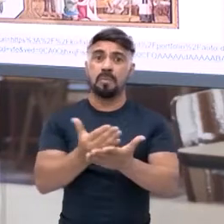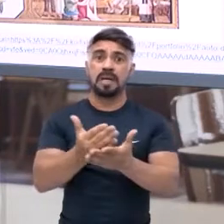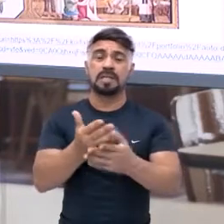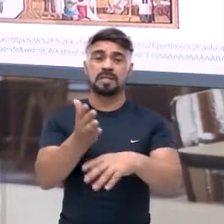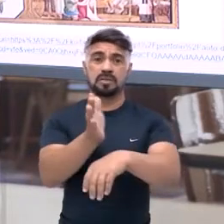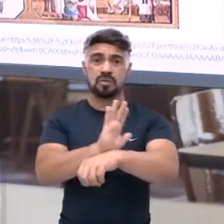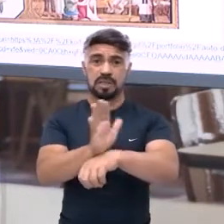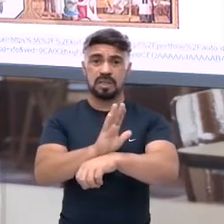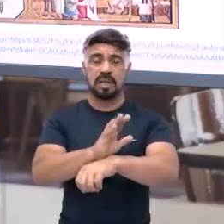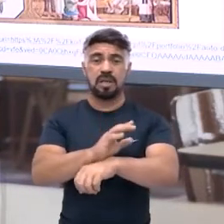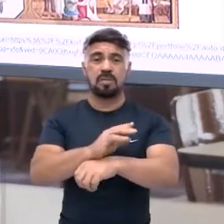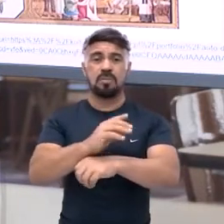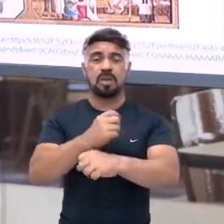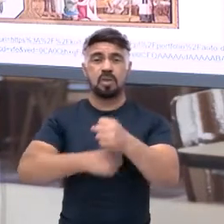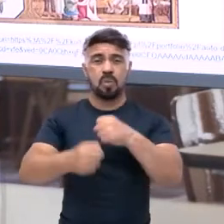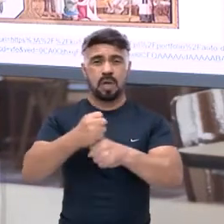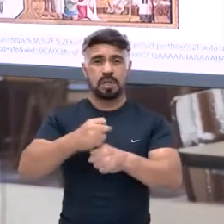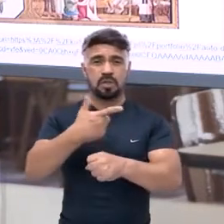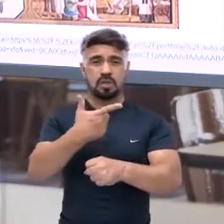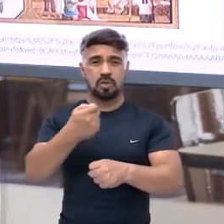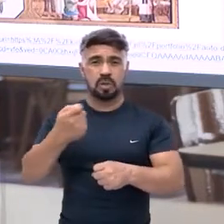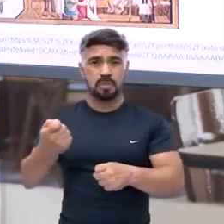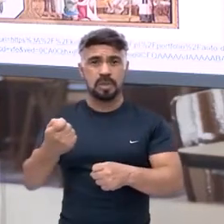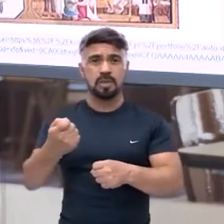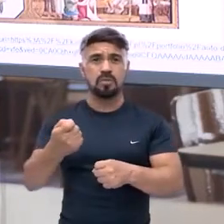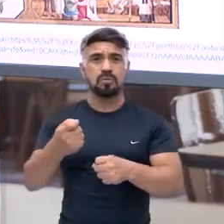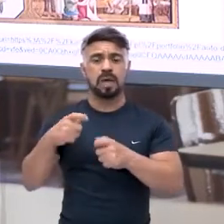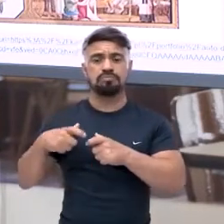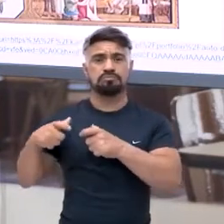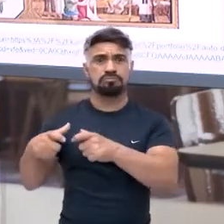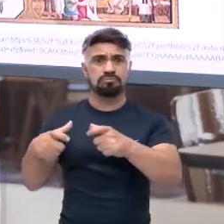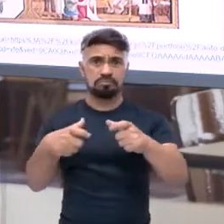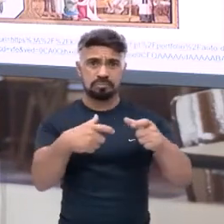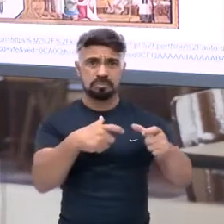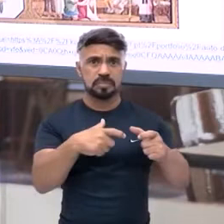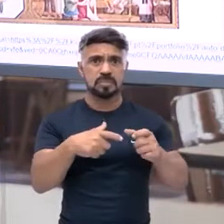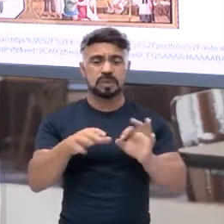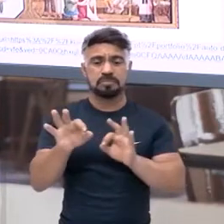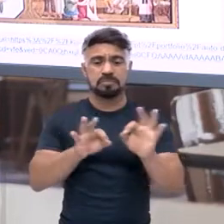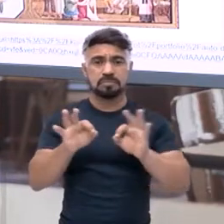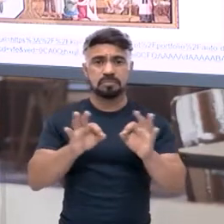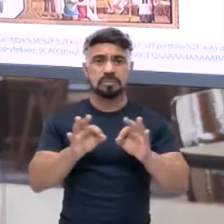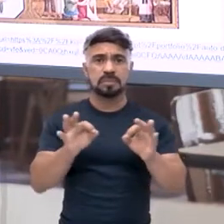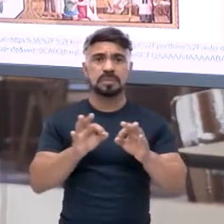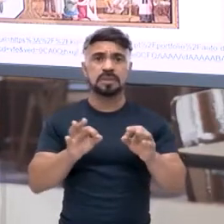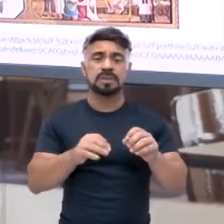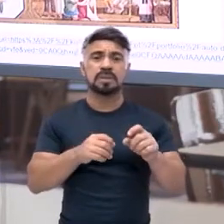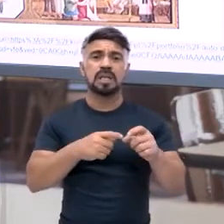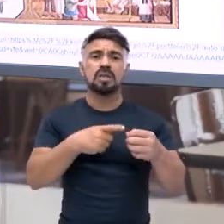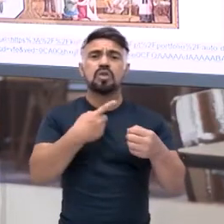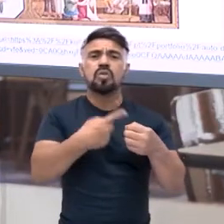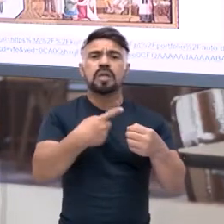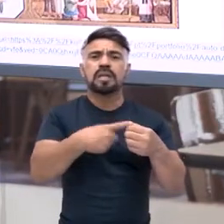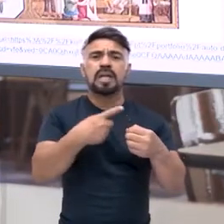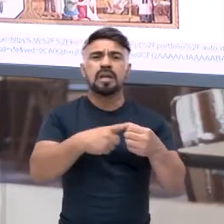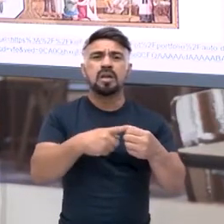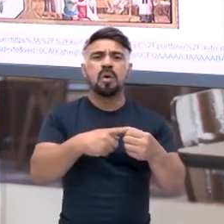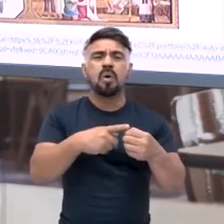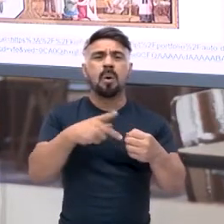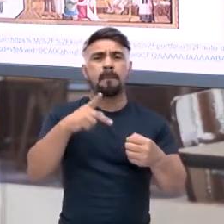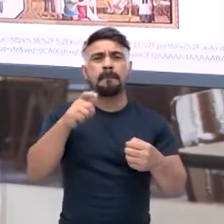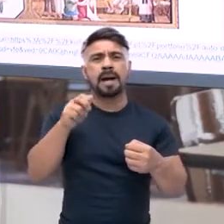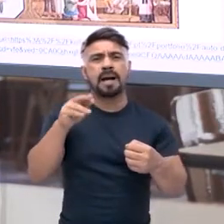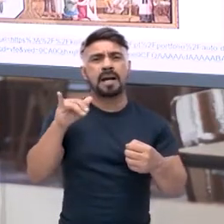cinema nos anos 2000, várias locações foram feitas, tanto no interior da Paraíba,